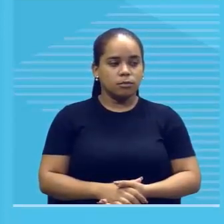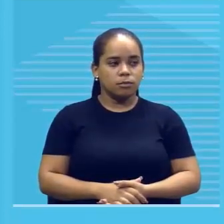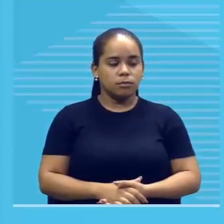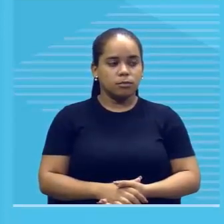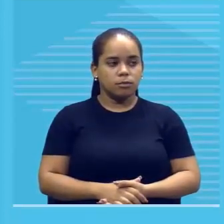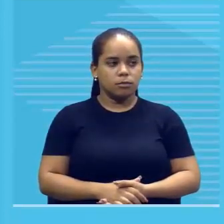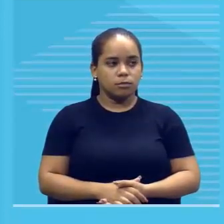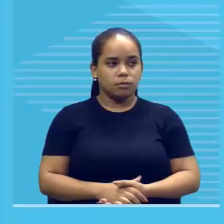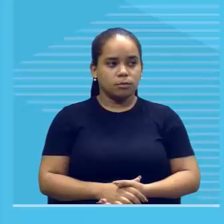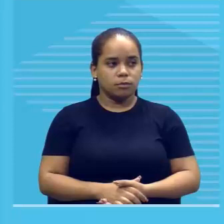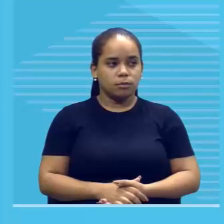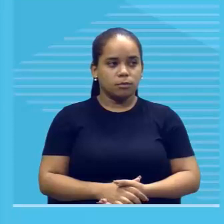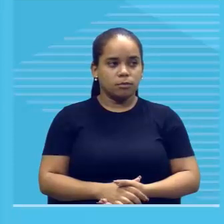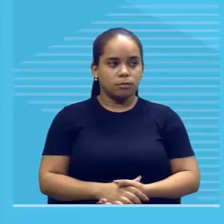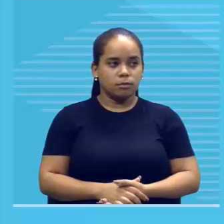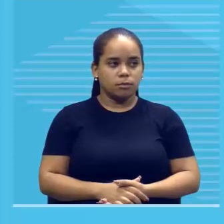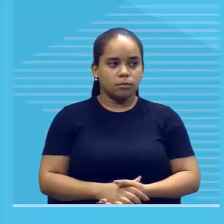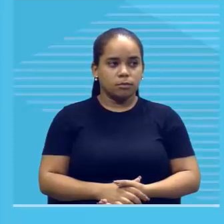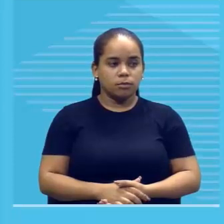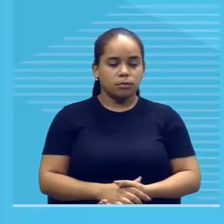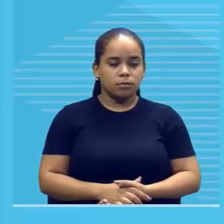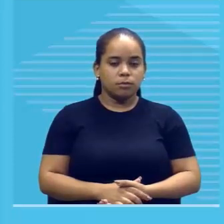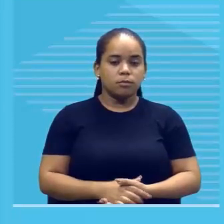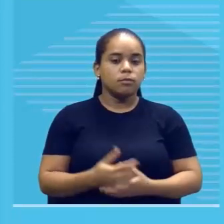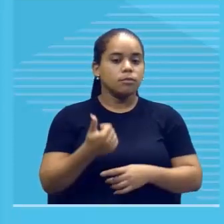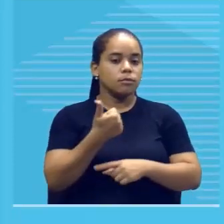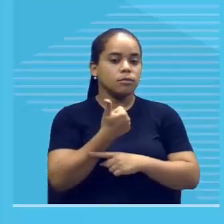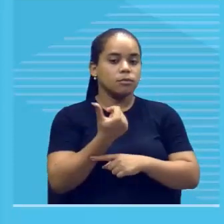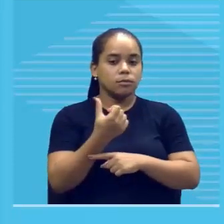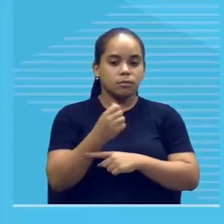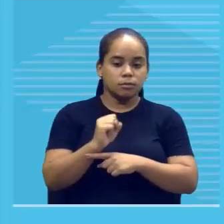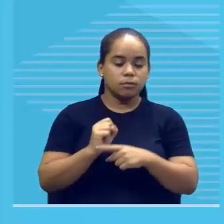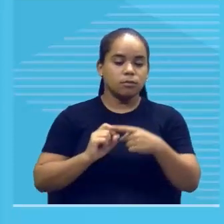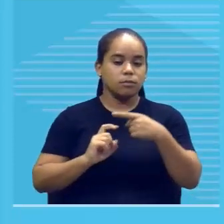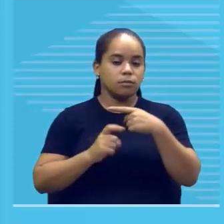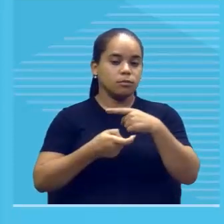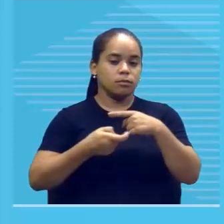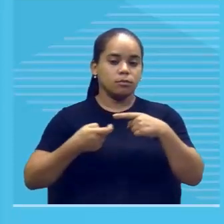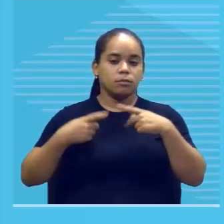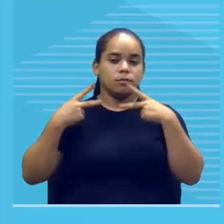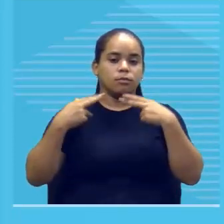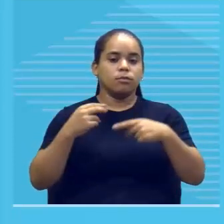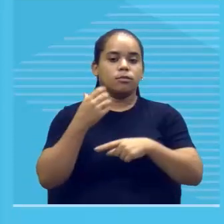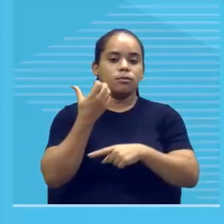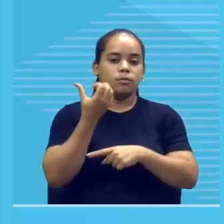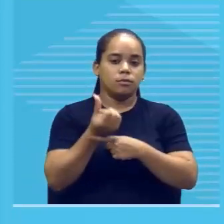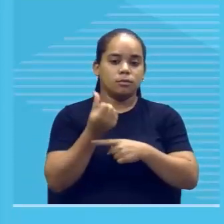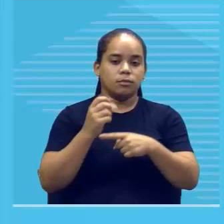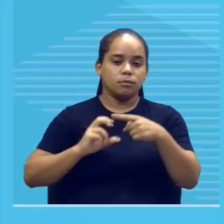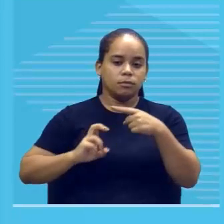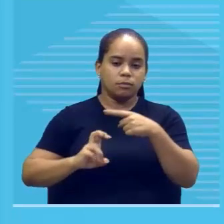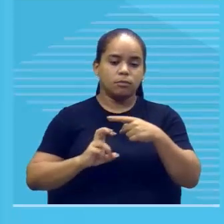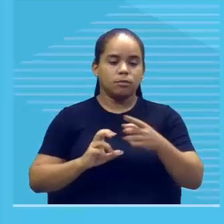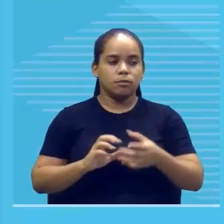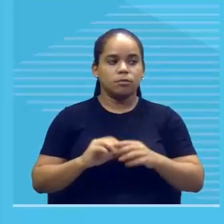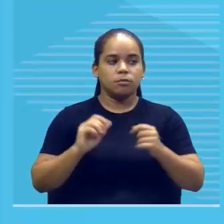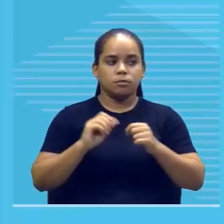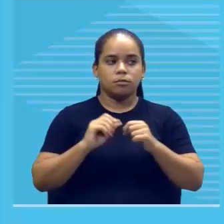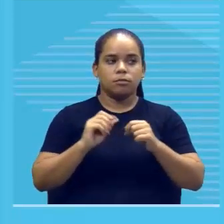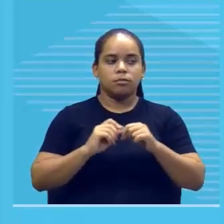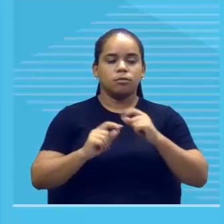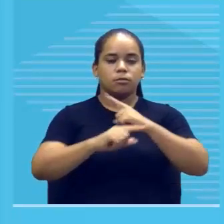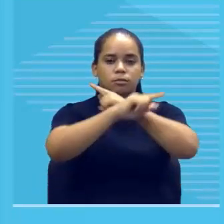e olha aí ó 18 sobre x igual a 6 sobre cinco você faz